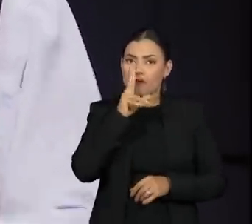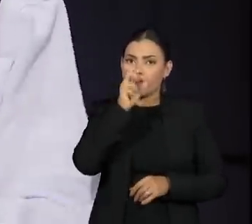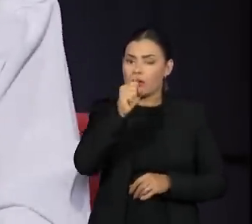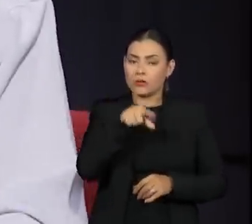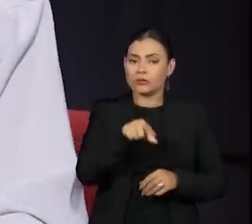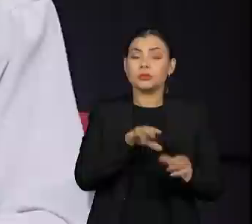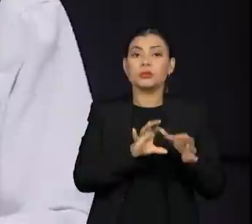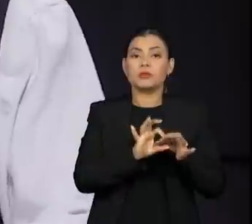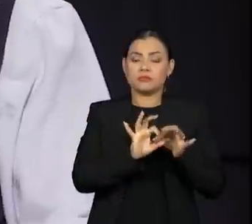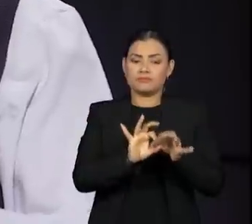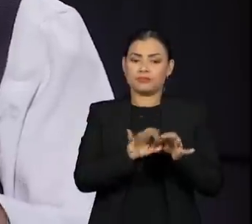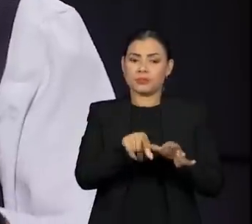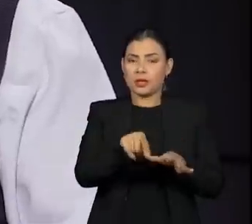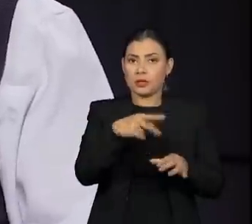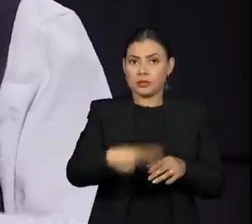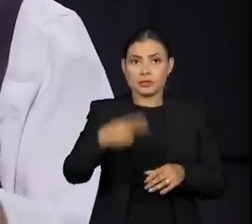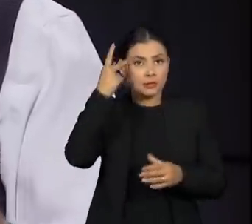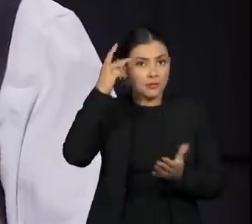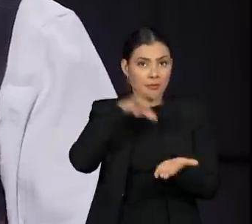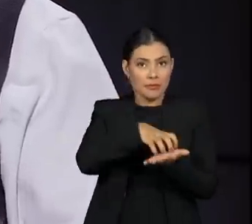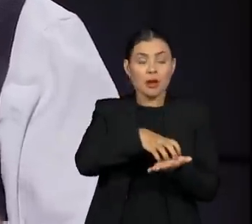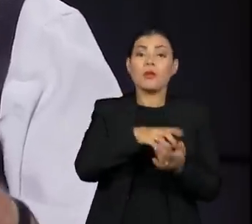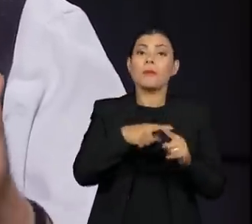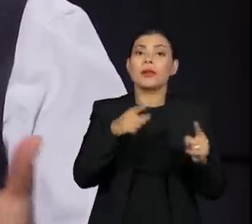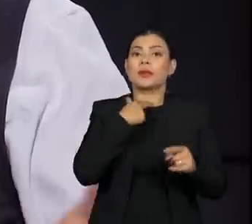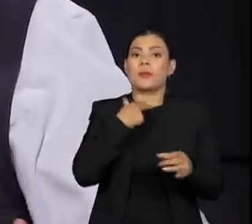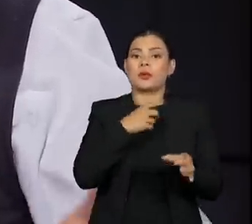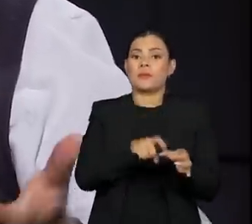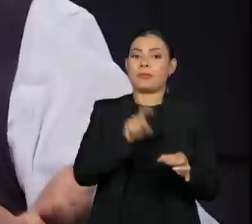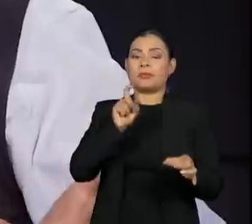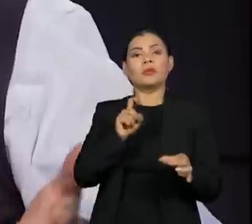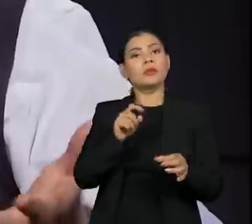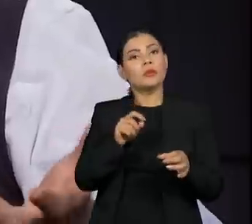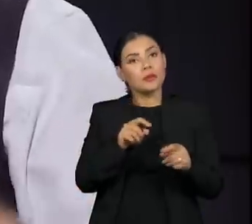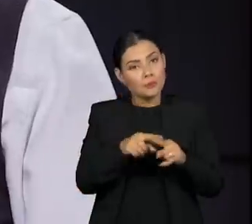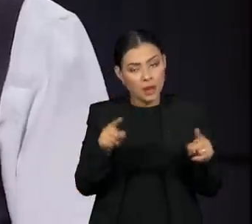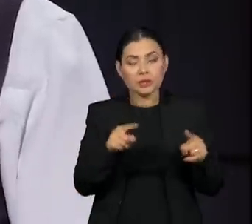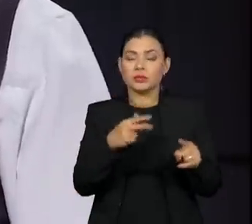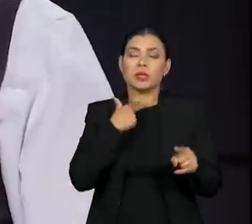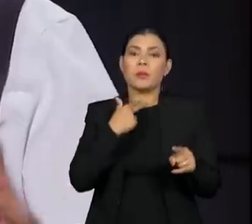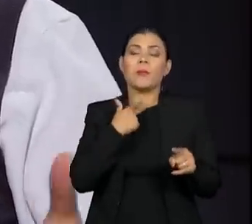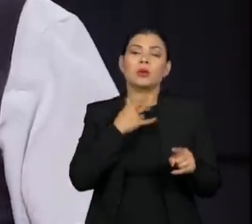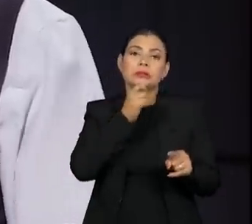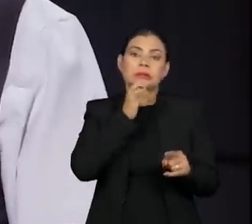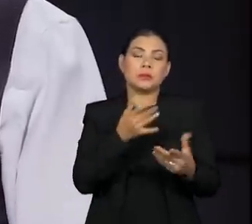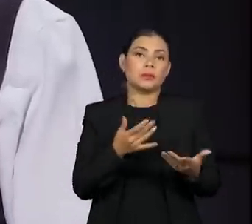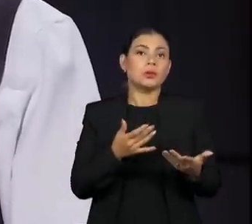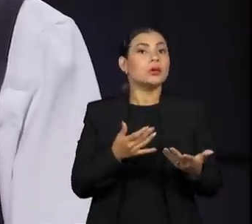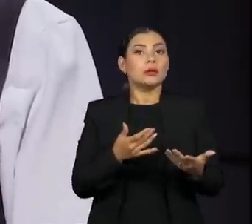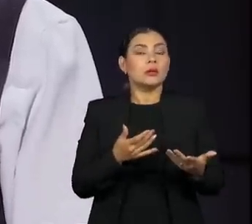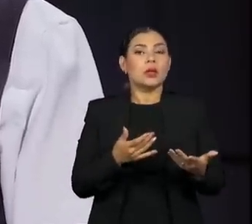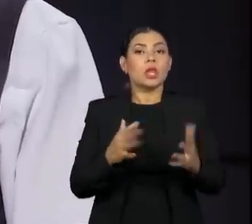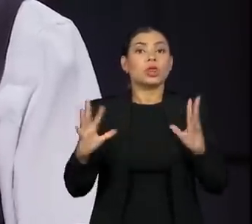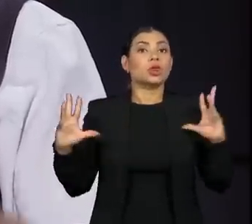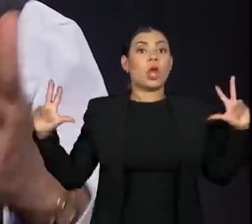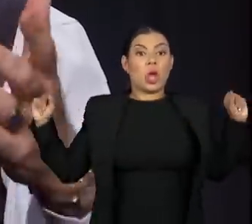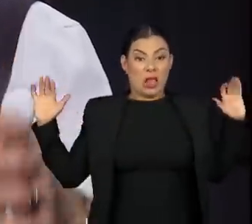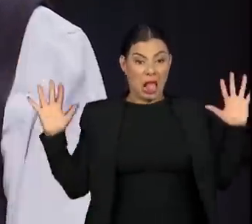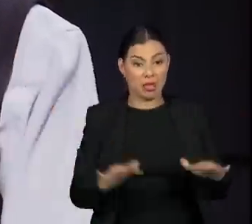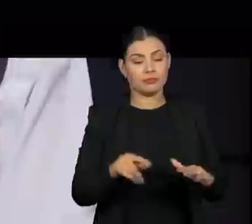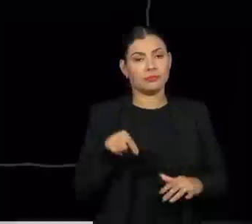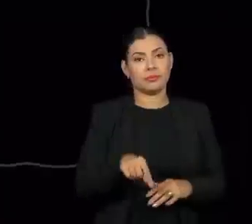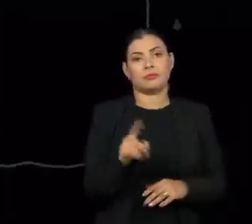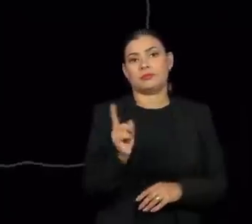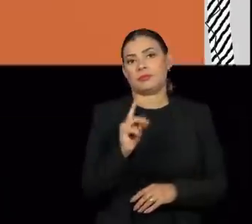você não pode depender daquilo aquilo é um Digamos um facilitador mas você não pode também é descurada da segurança do processo os ovos na mesma